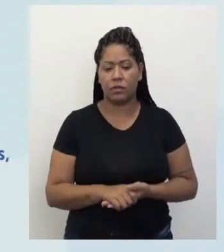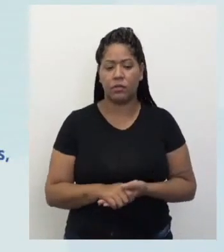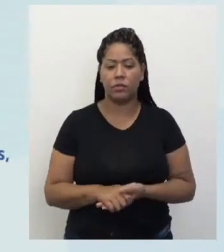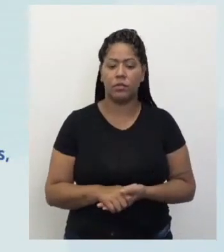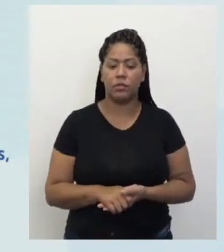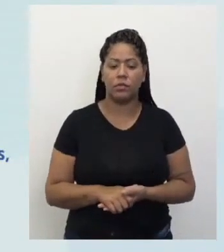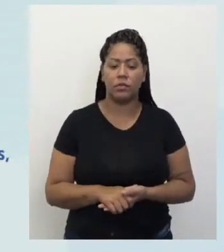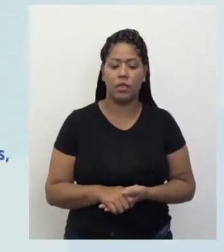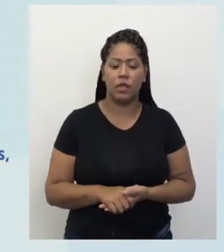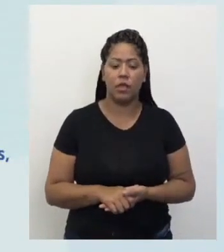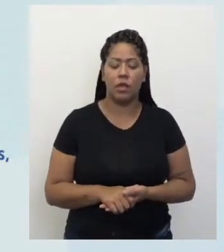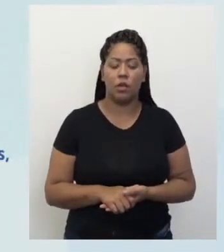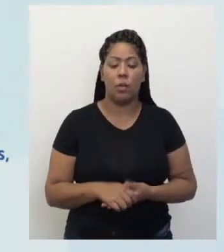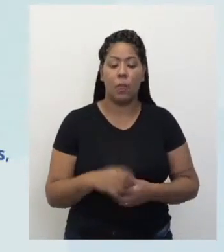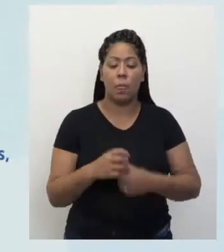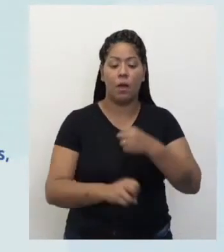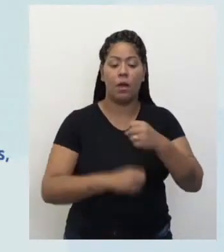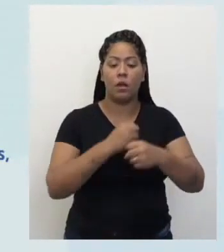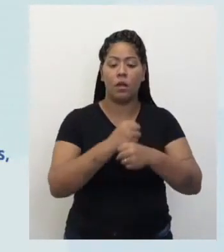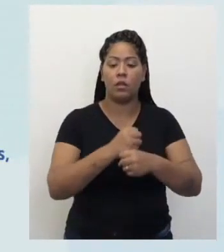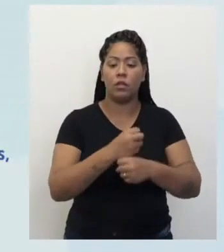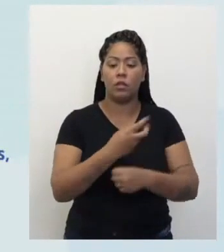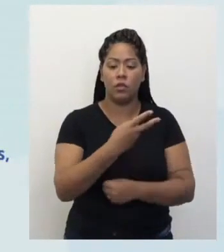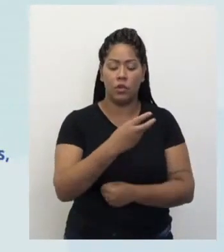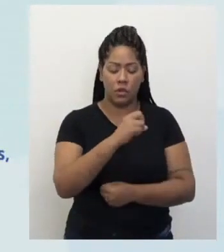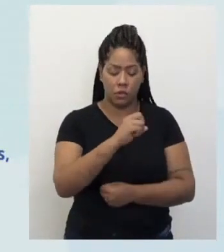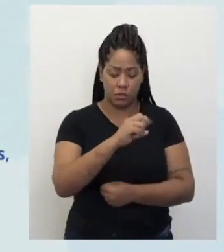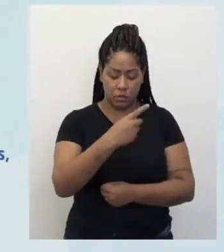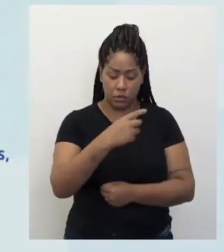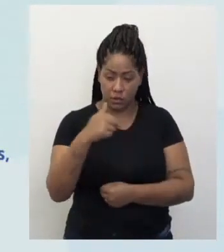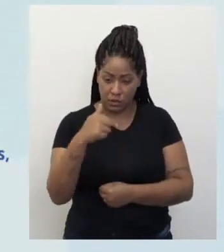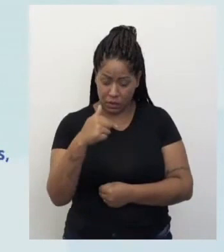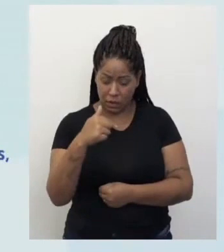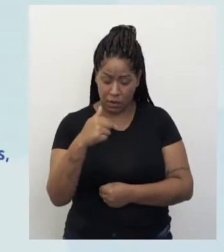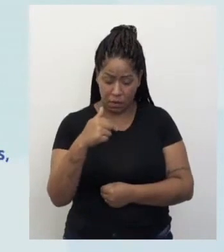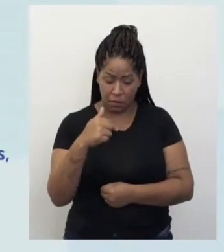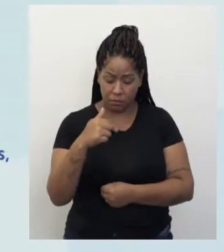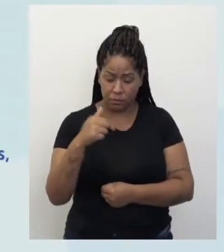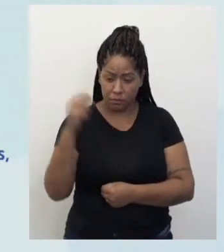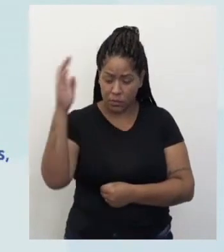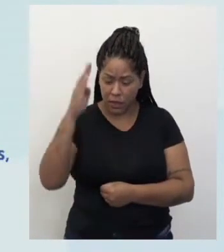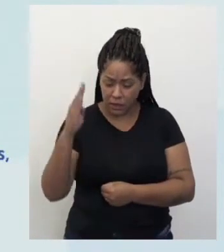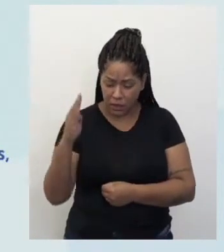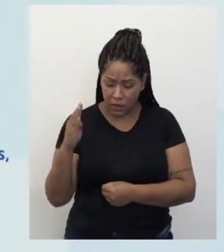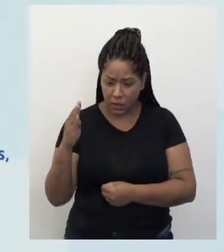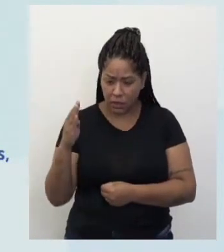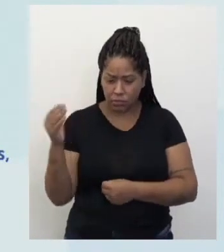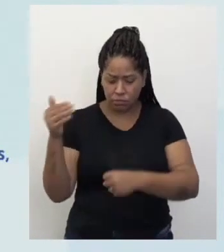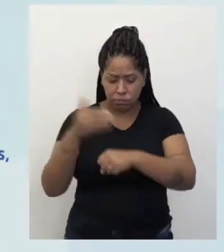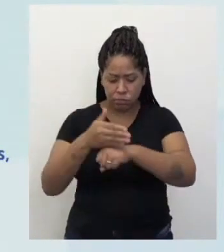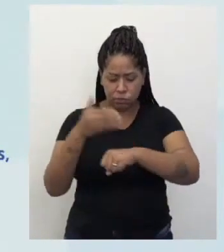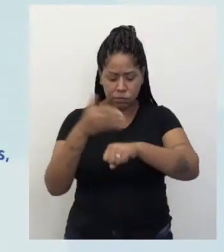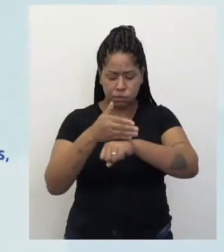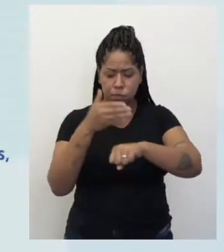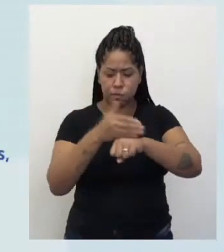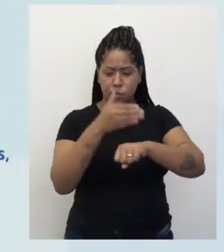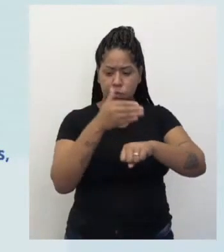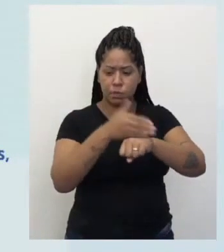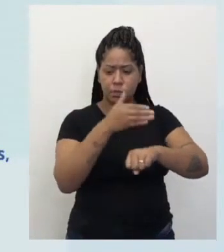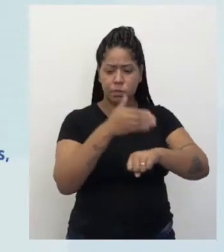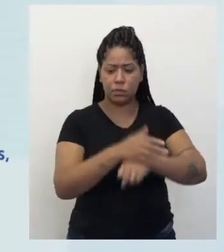em 2017, 289 mil brasileiros visitaram o Louvre,